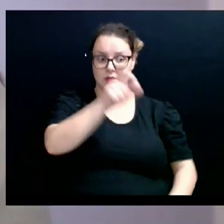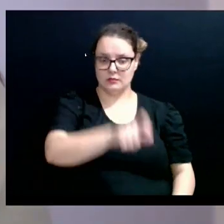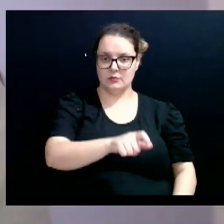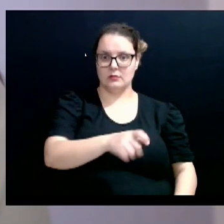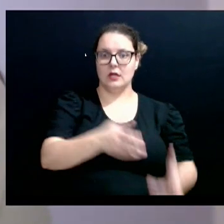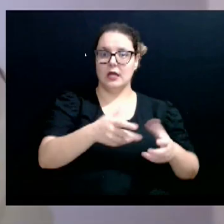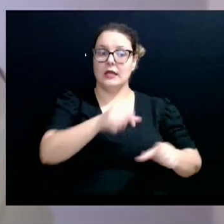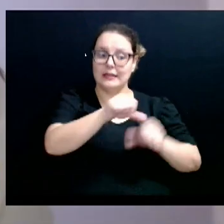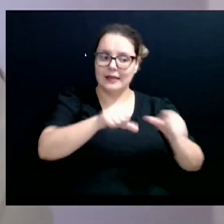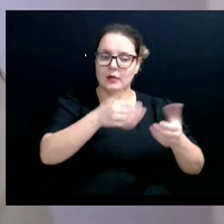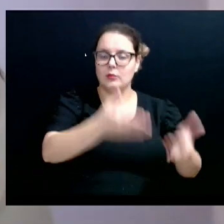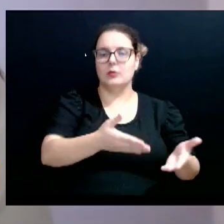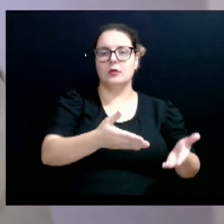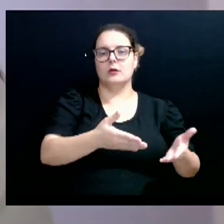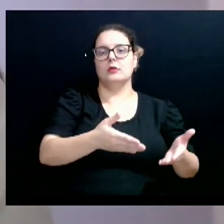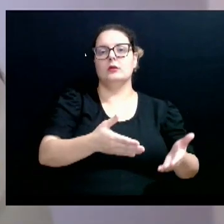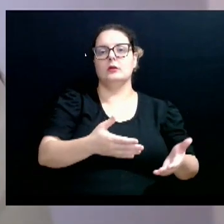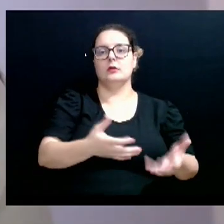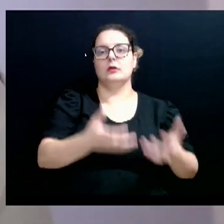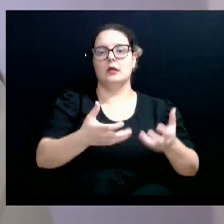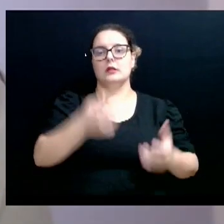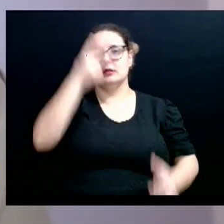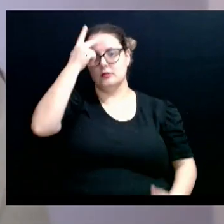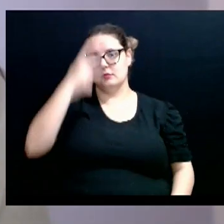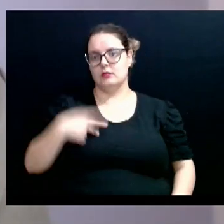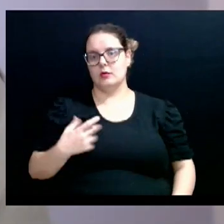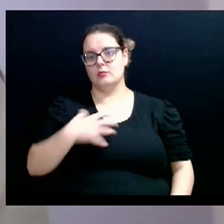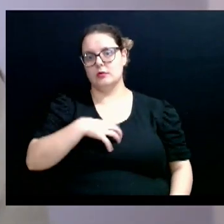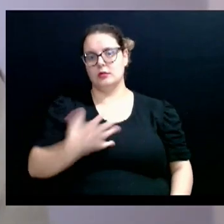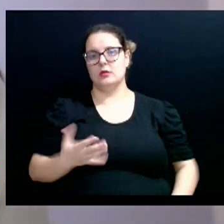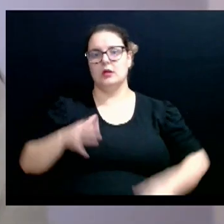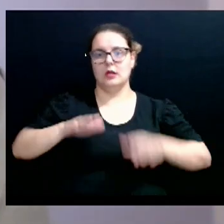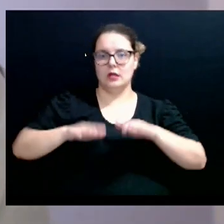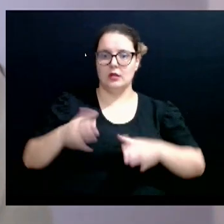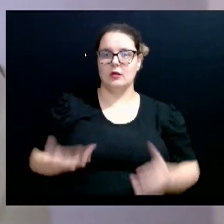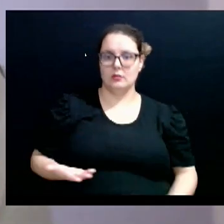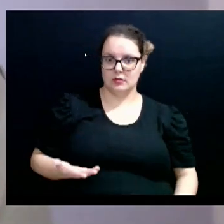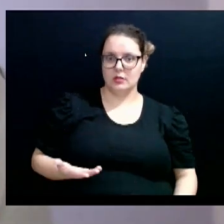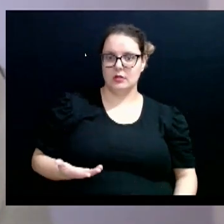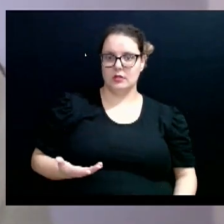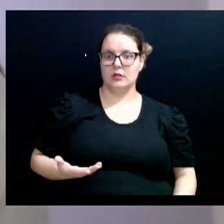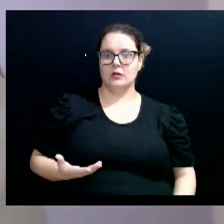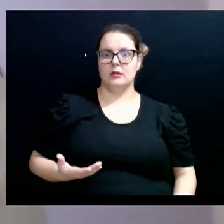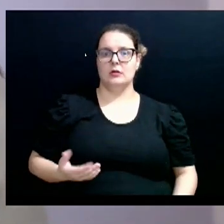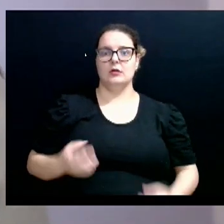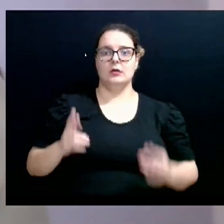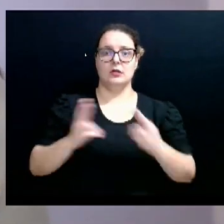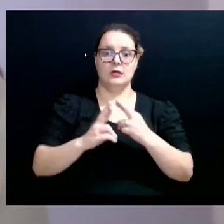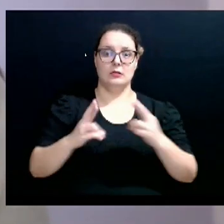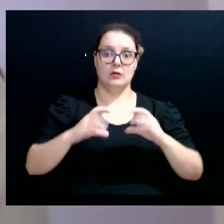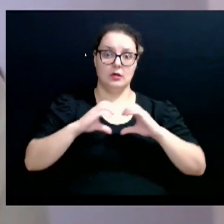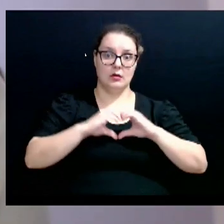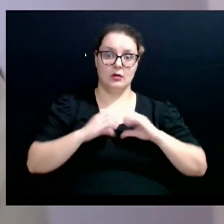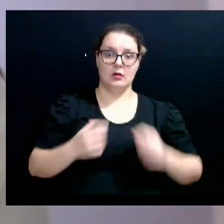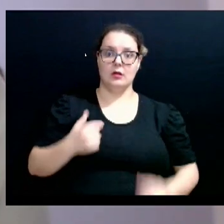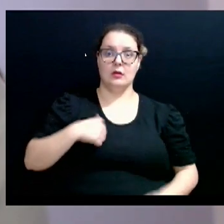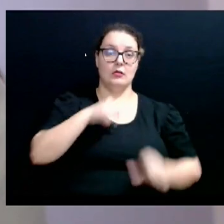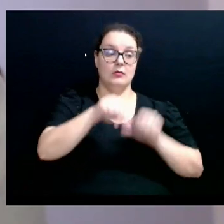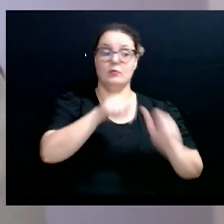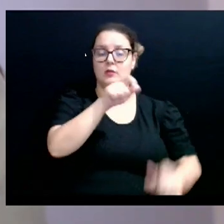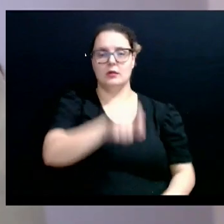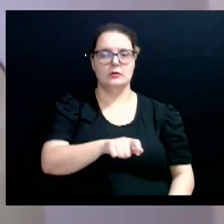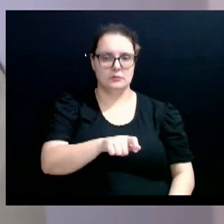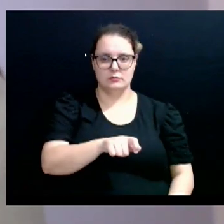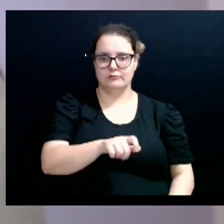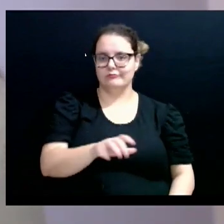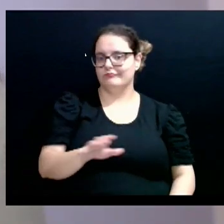que seja do seu jeito. Muitas pessoas, às vezes, a gente pensa em relacionamentos amorosos, eu vou mudar ele, vai deixar ele